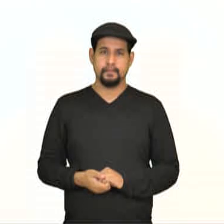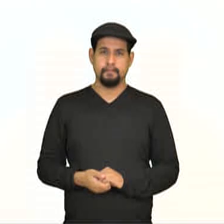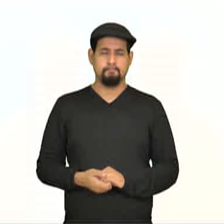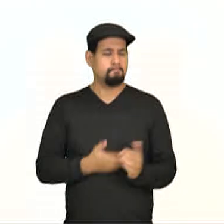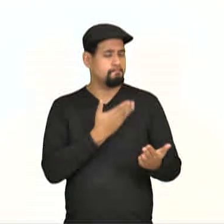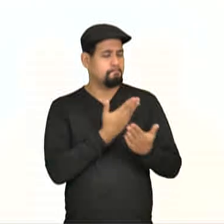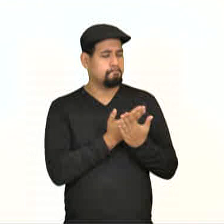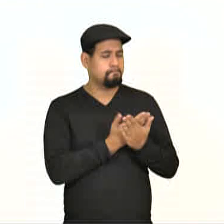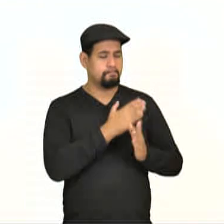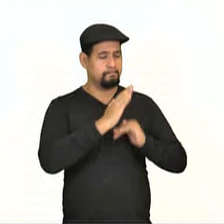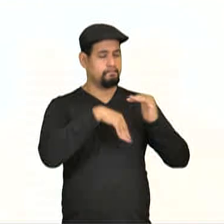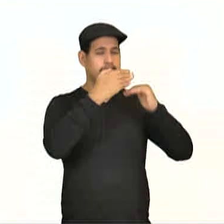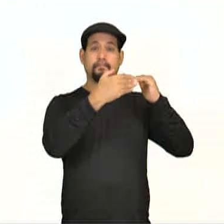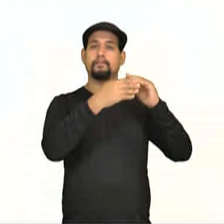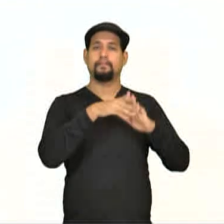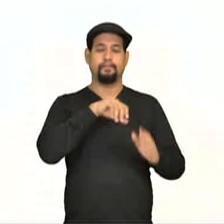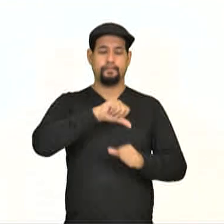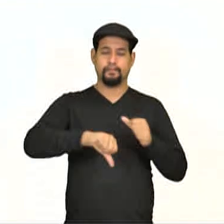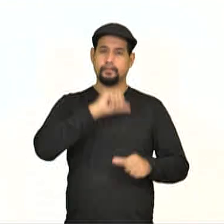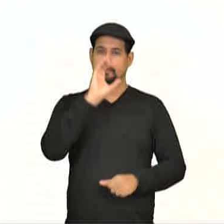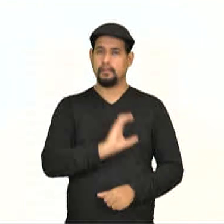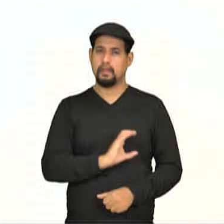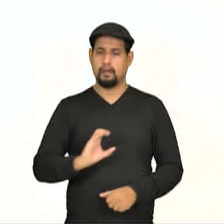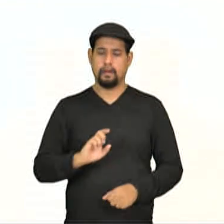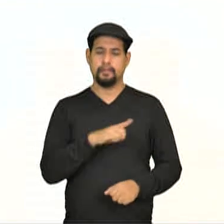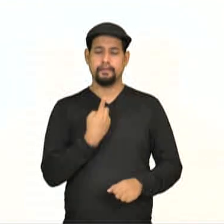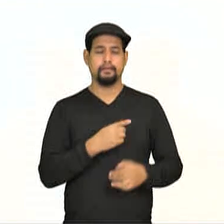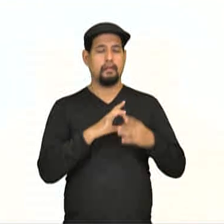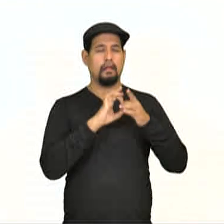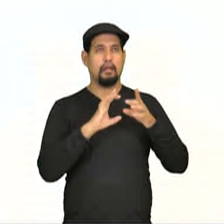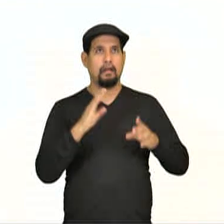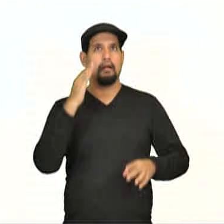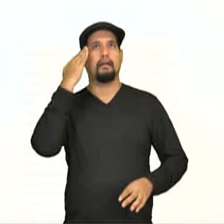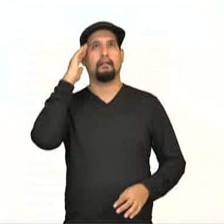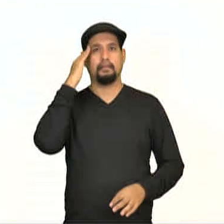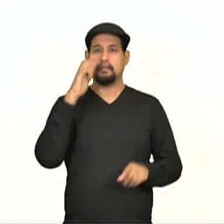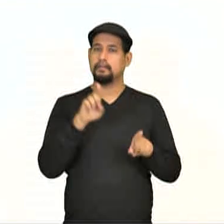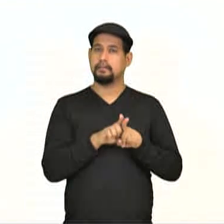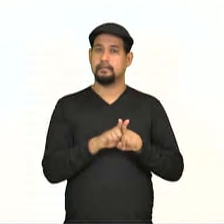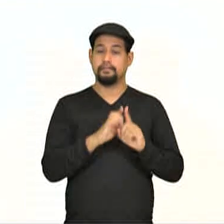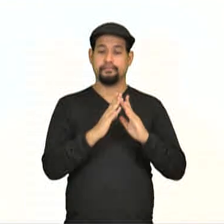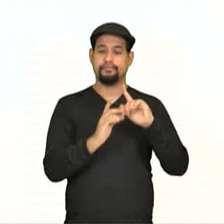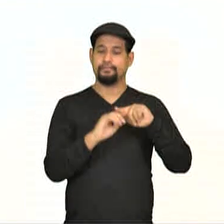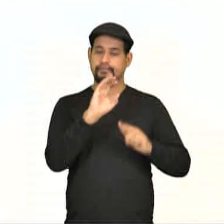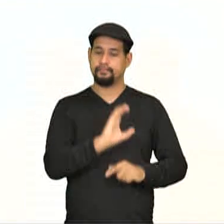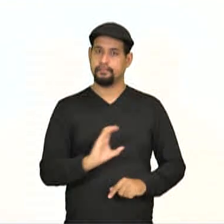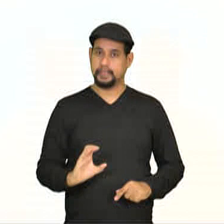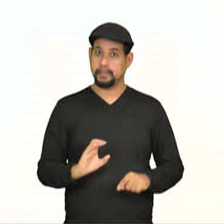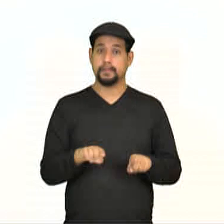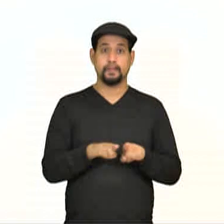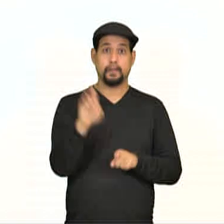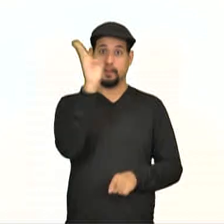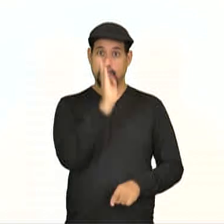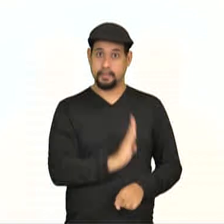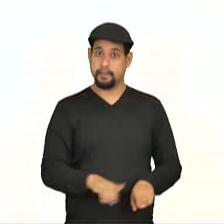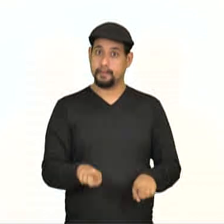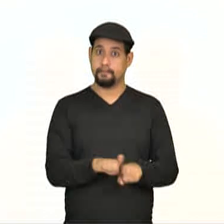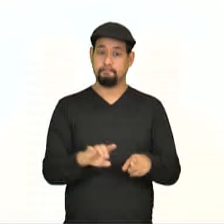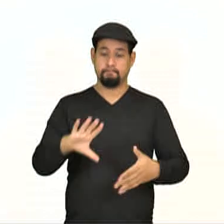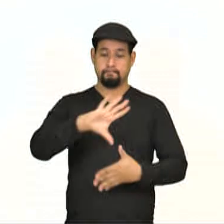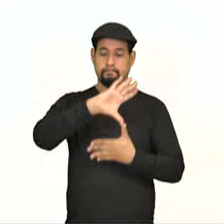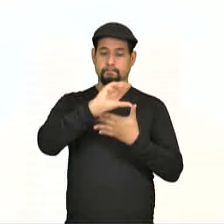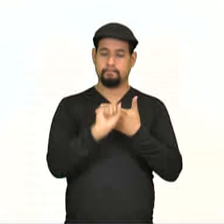Estudar o processo da Contra-Reforma Católica nos permite compreender a presença da Igreja Católica no Brasil e na América Latina. Por